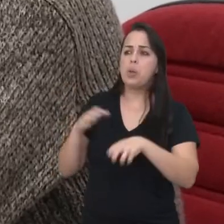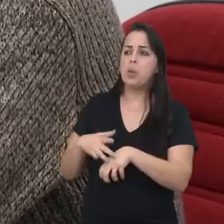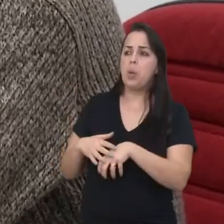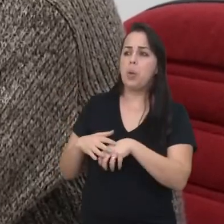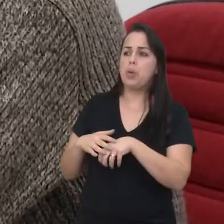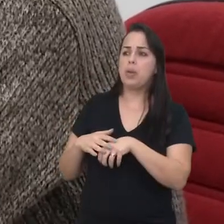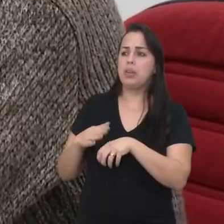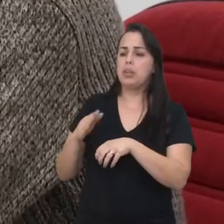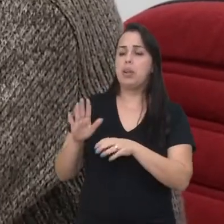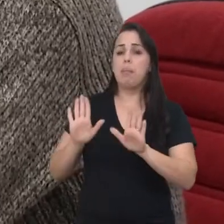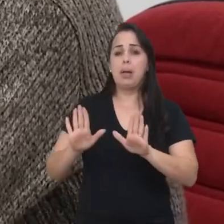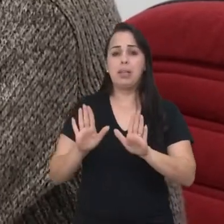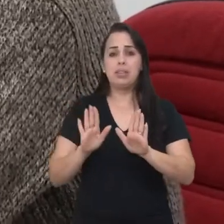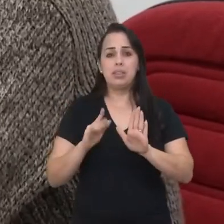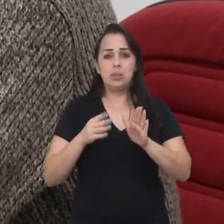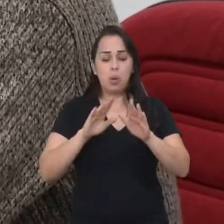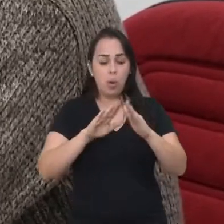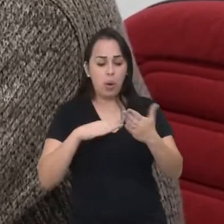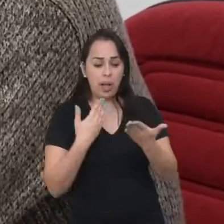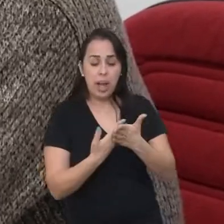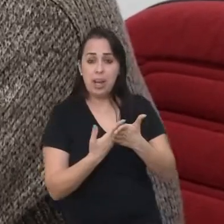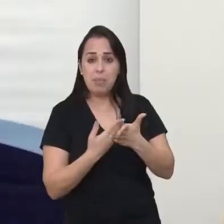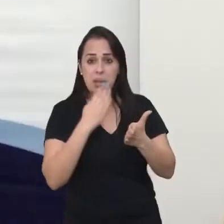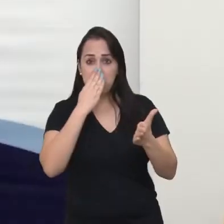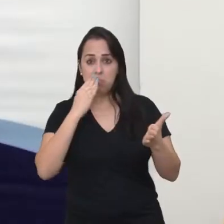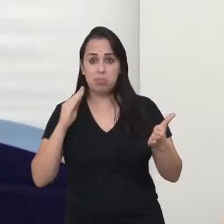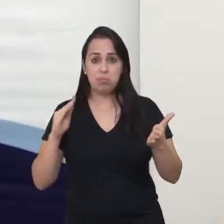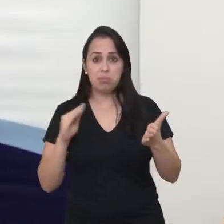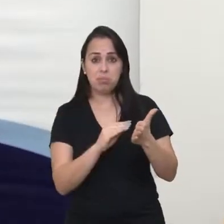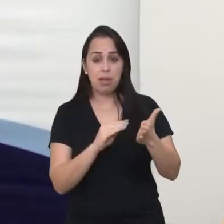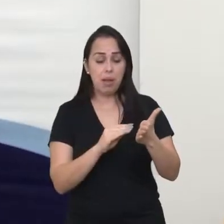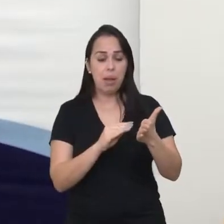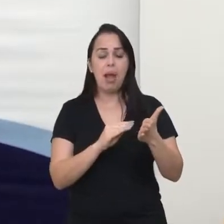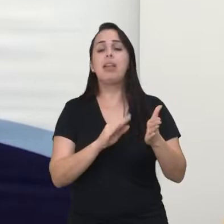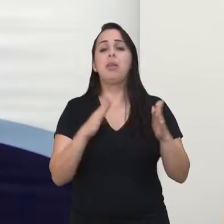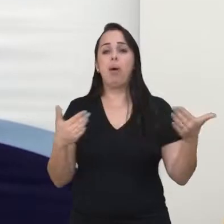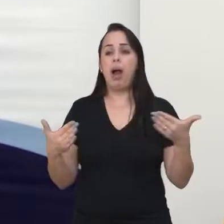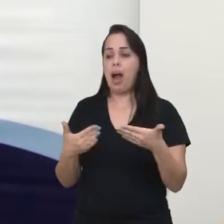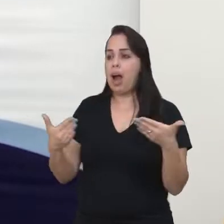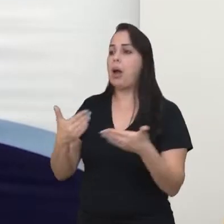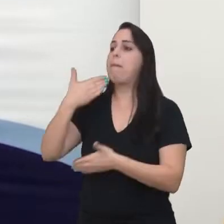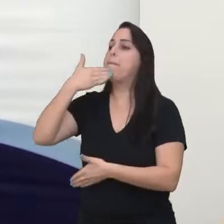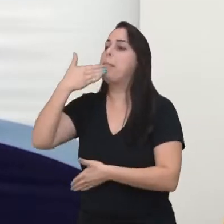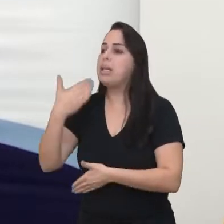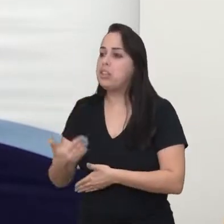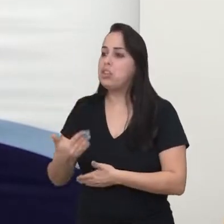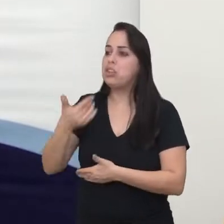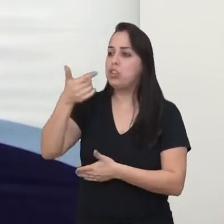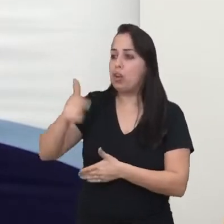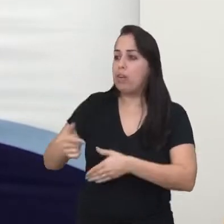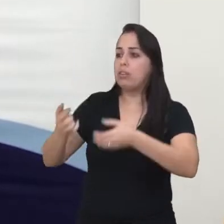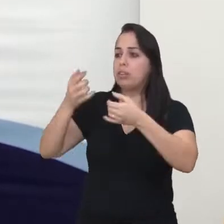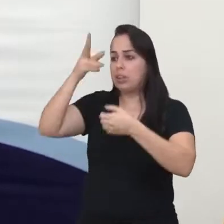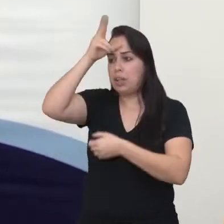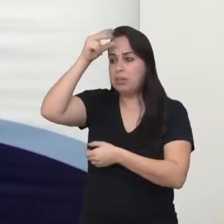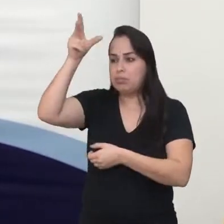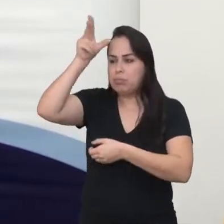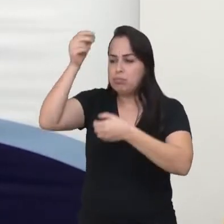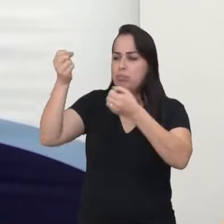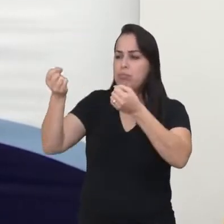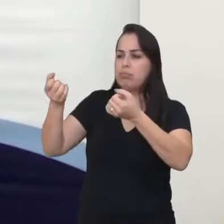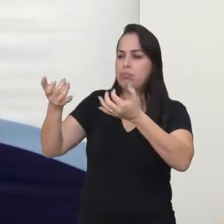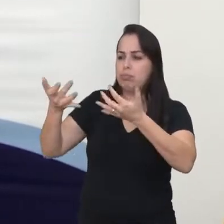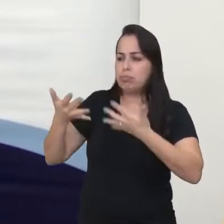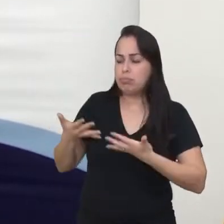o assunto foram rejeitados em plenário. Havendo a necessidade de informação vinda da Prefeitura ou